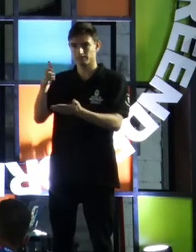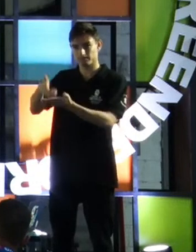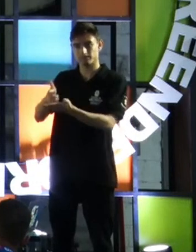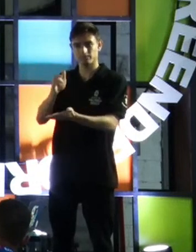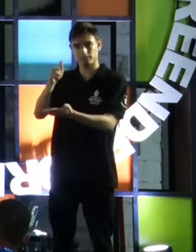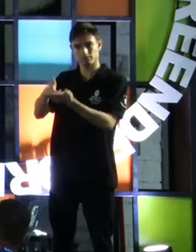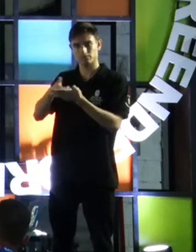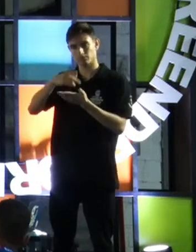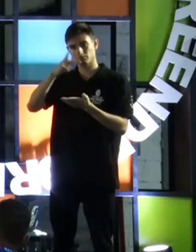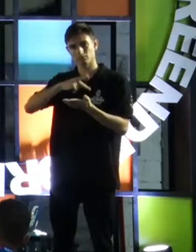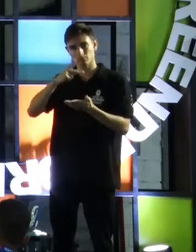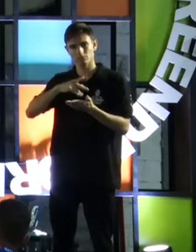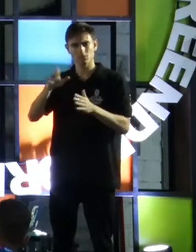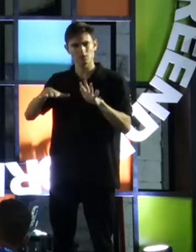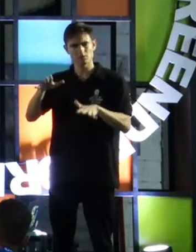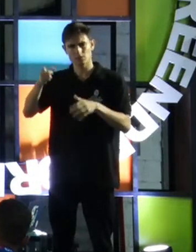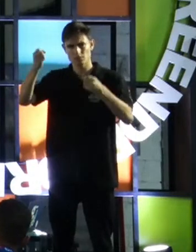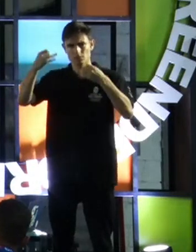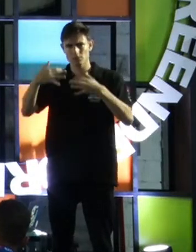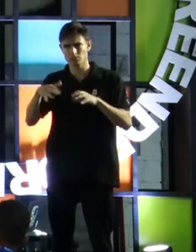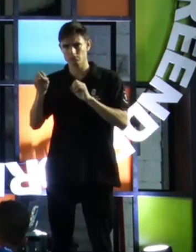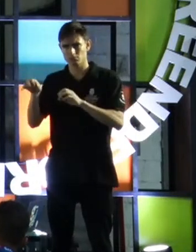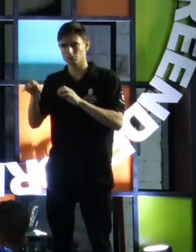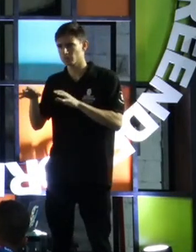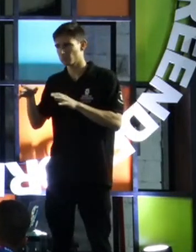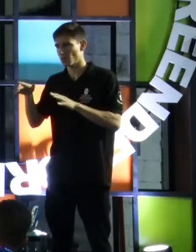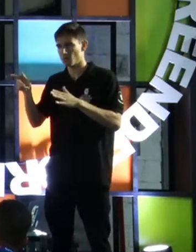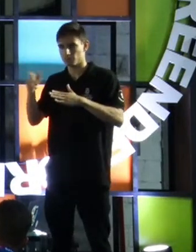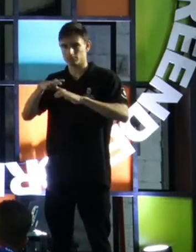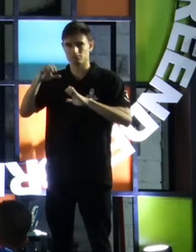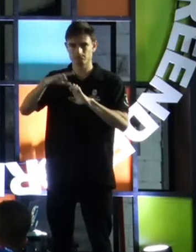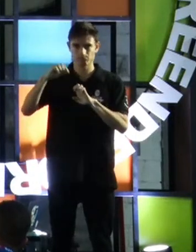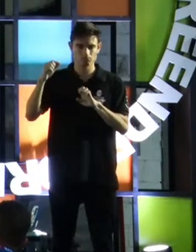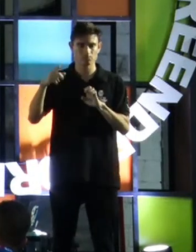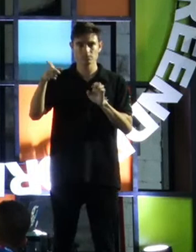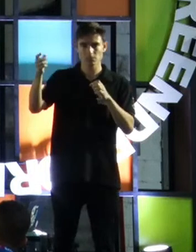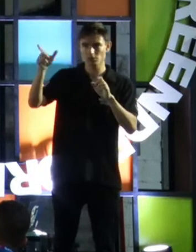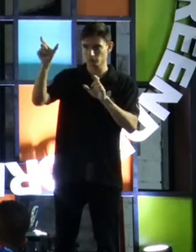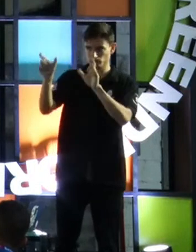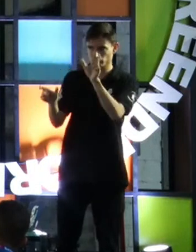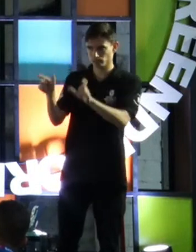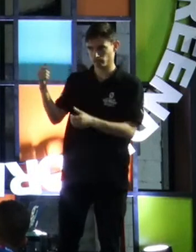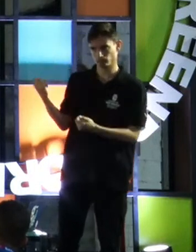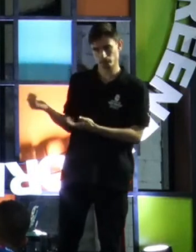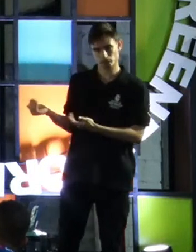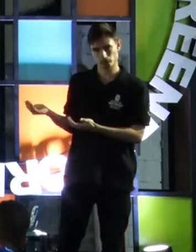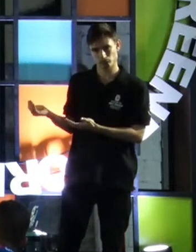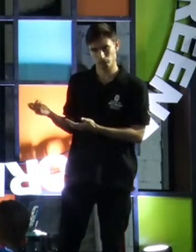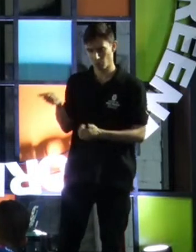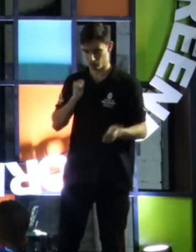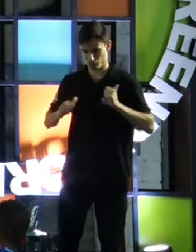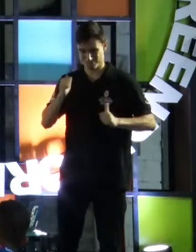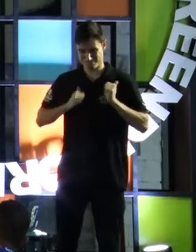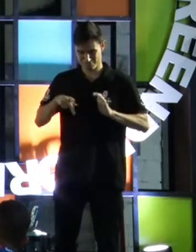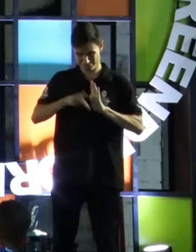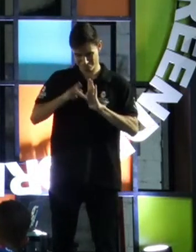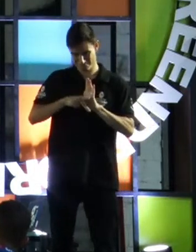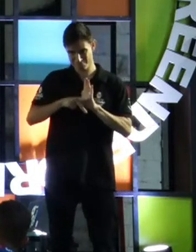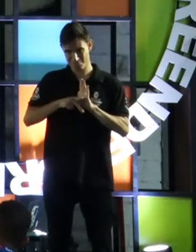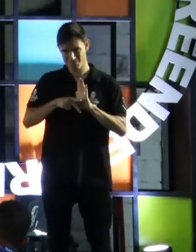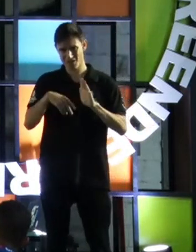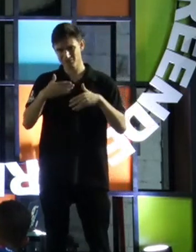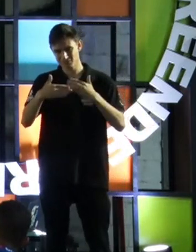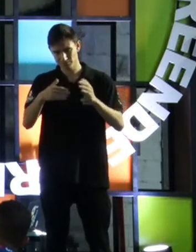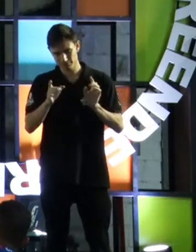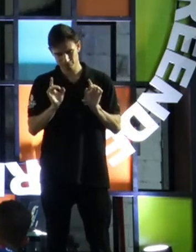muitas experiências de educação empreendedora e dá uma agonia quando eu vejo um jovem, uma jovem, empolgada com seu projeto e, de repente,